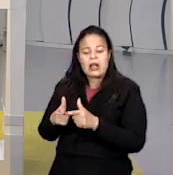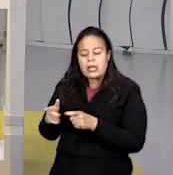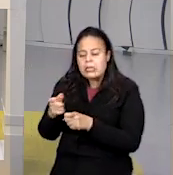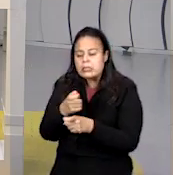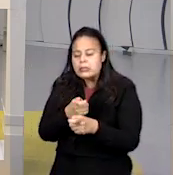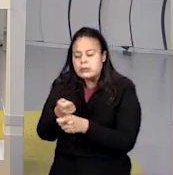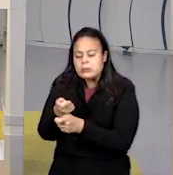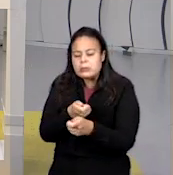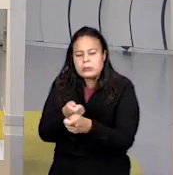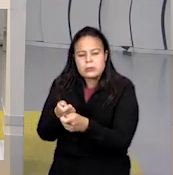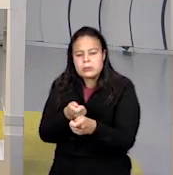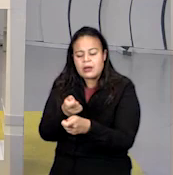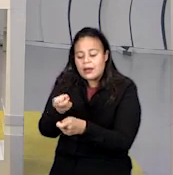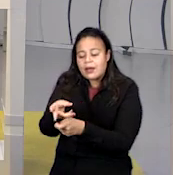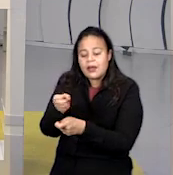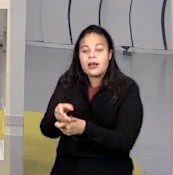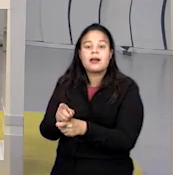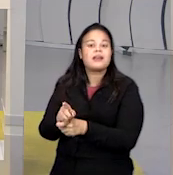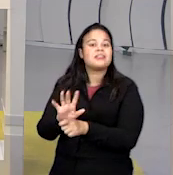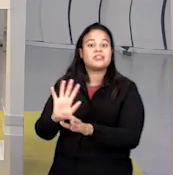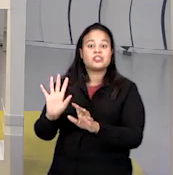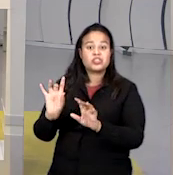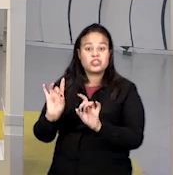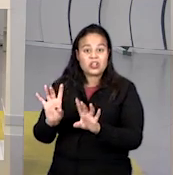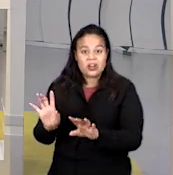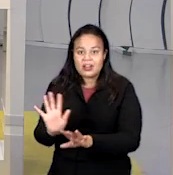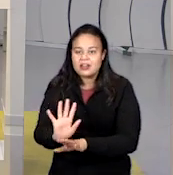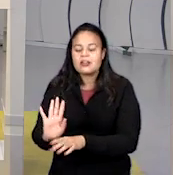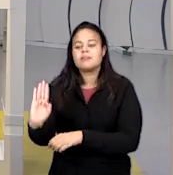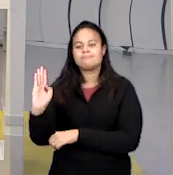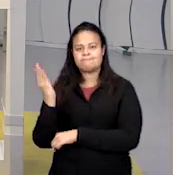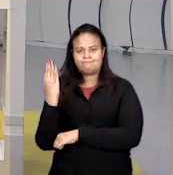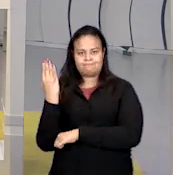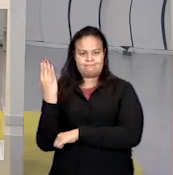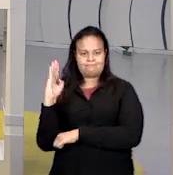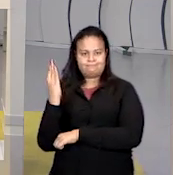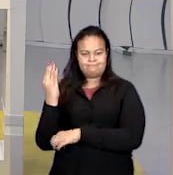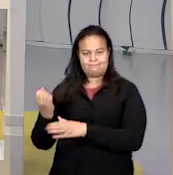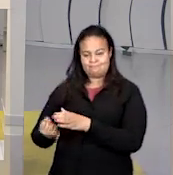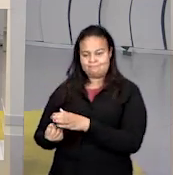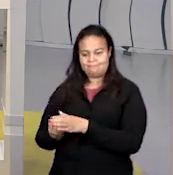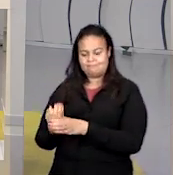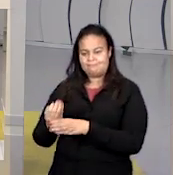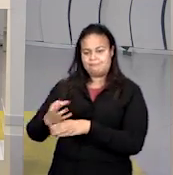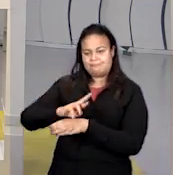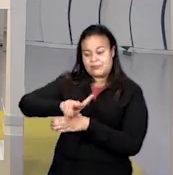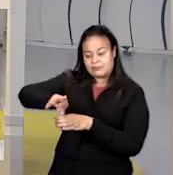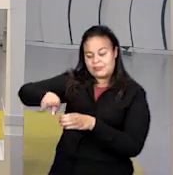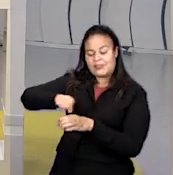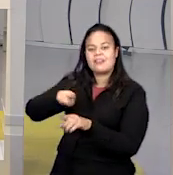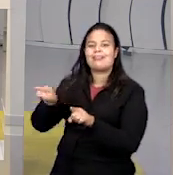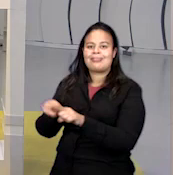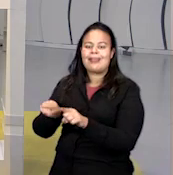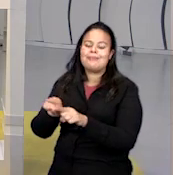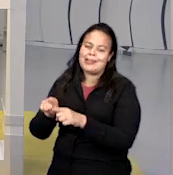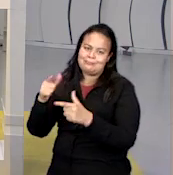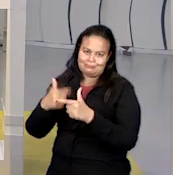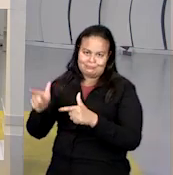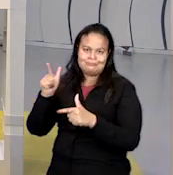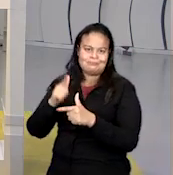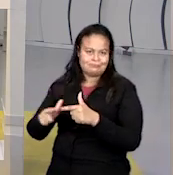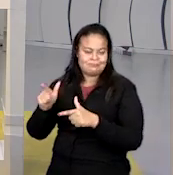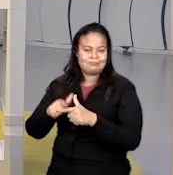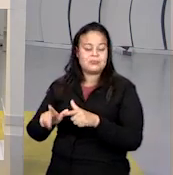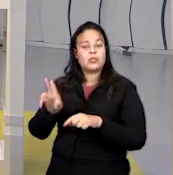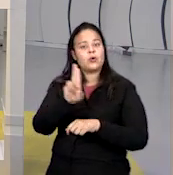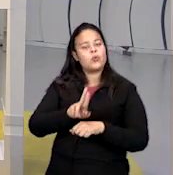acabam afetando também a biodiversidade local. Além disso, o uso de produtos